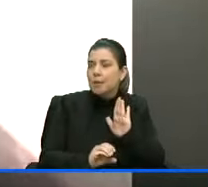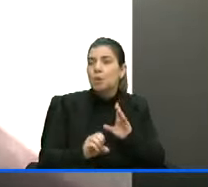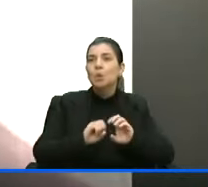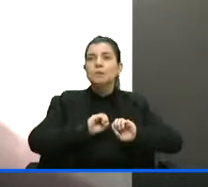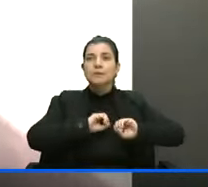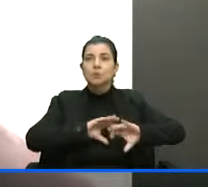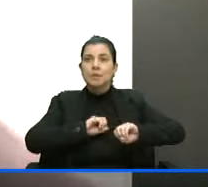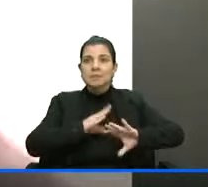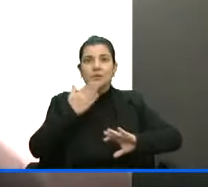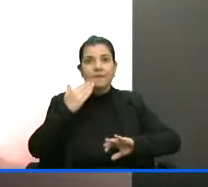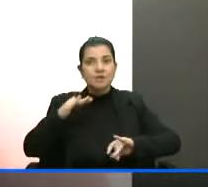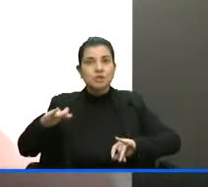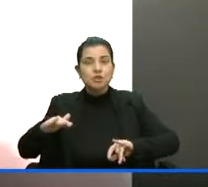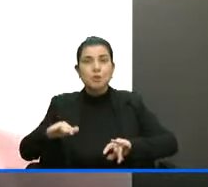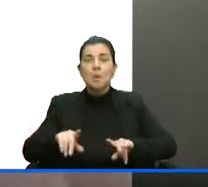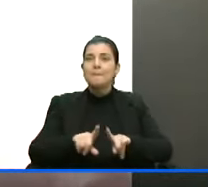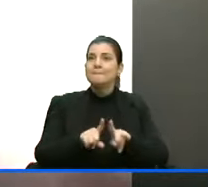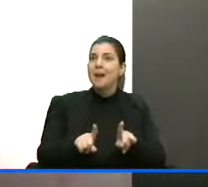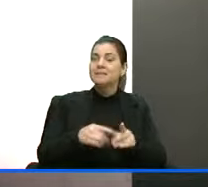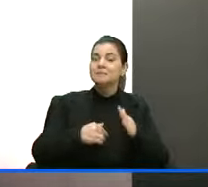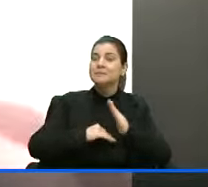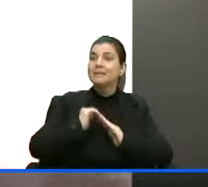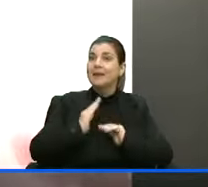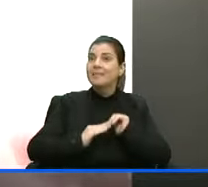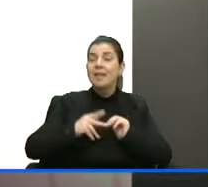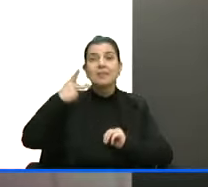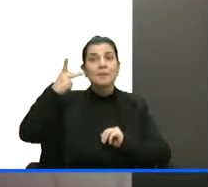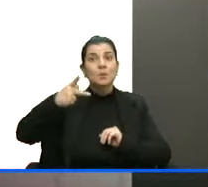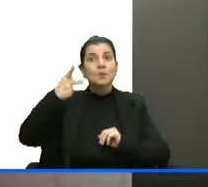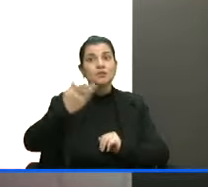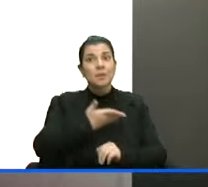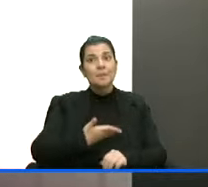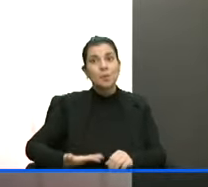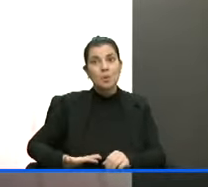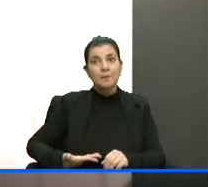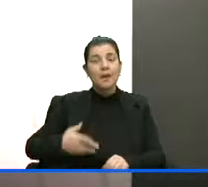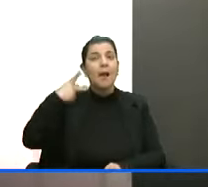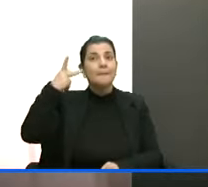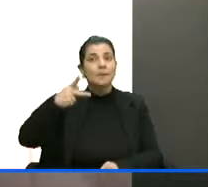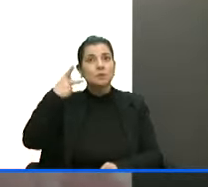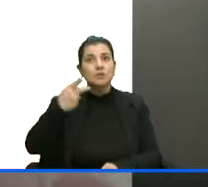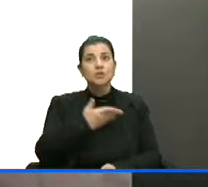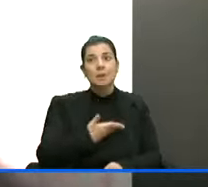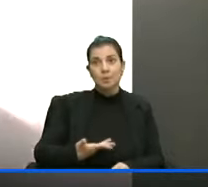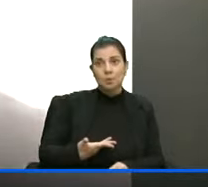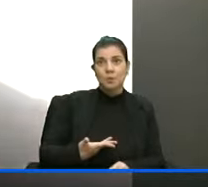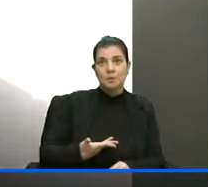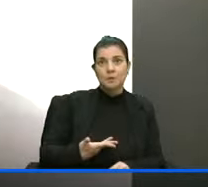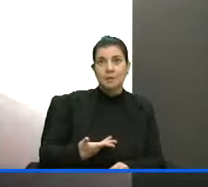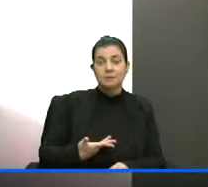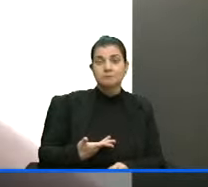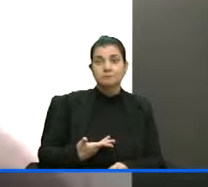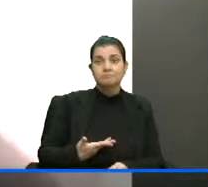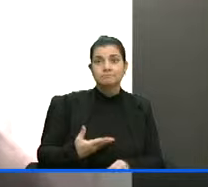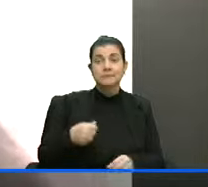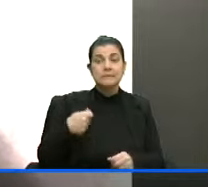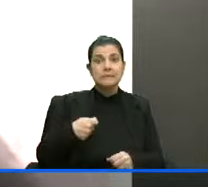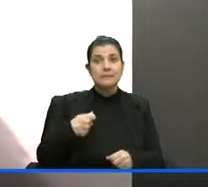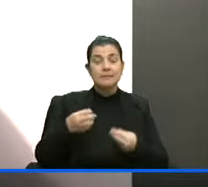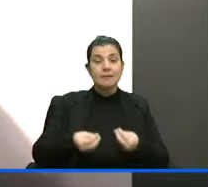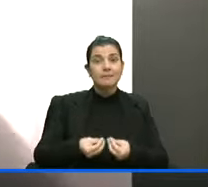as diretrizes e tal, mas nós temos que tratar aqui da política pública. Então, a política pública é, temos que dar...